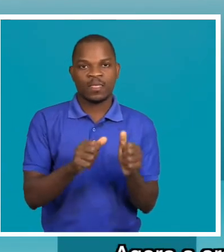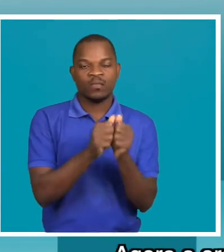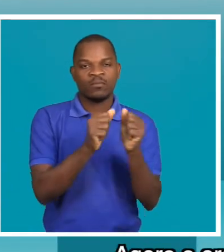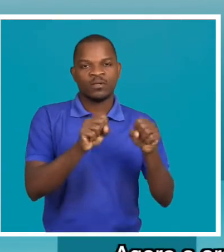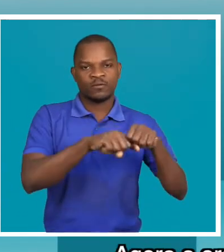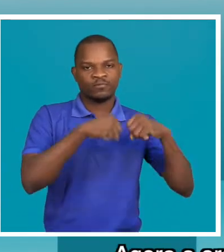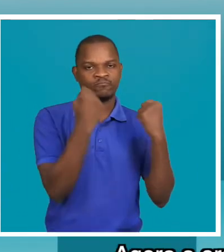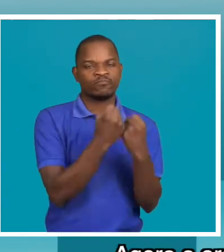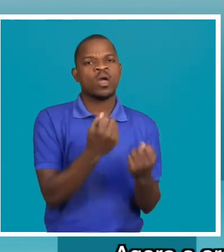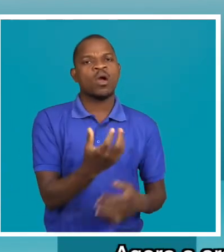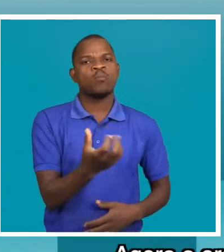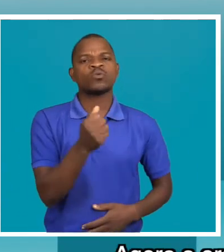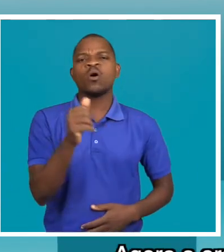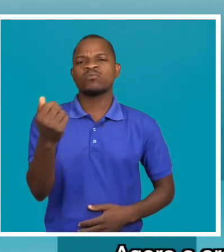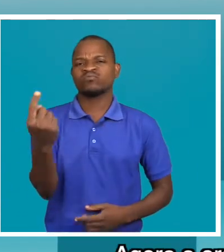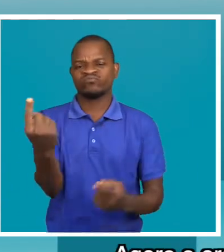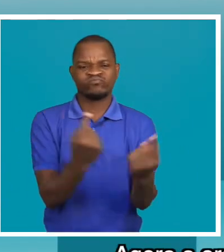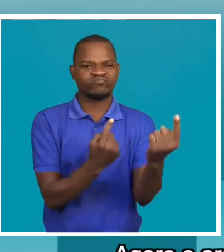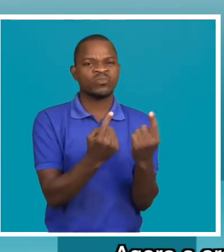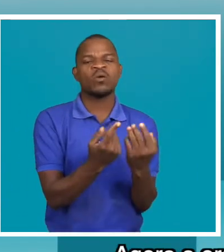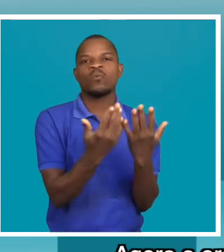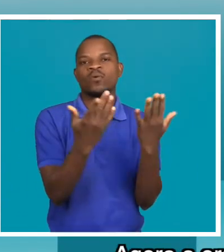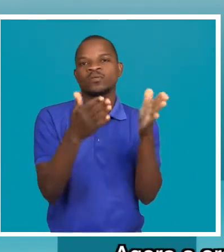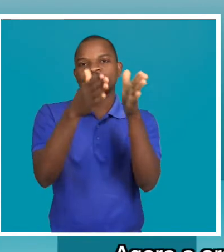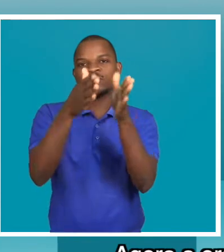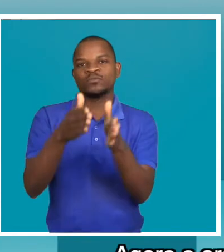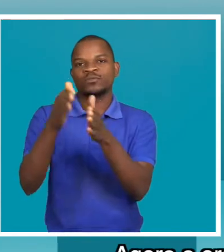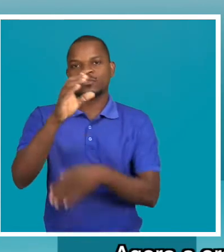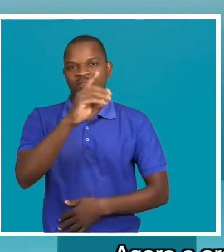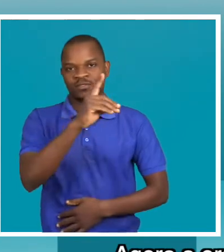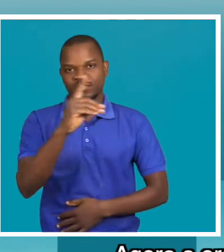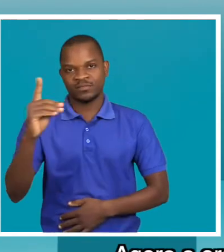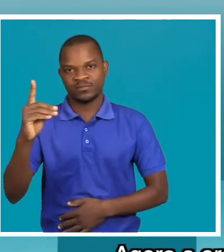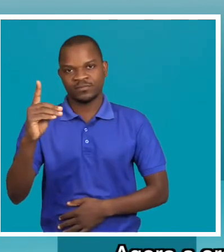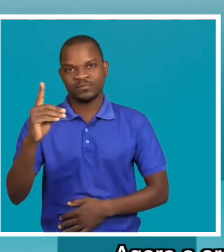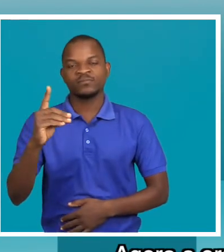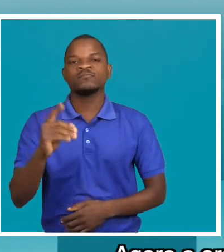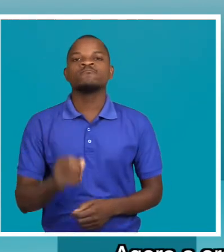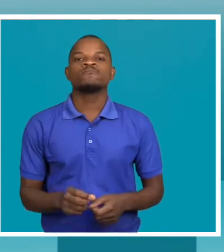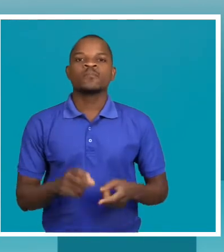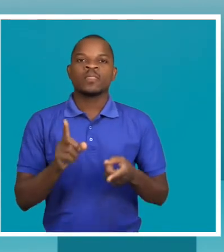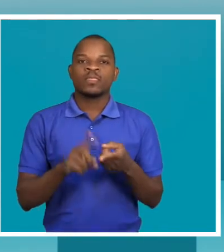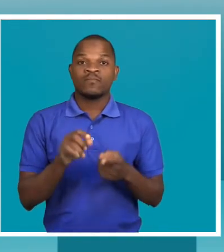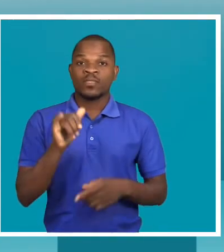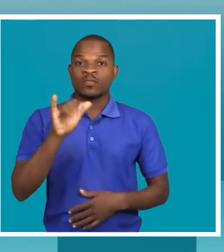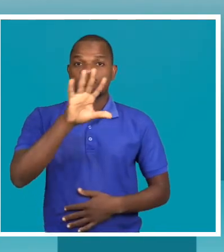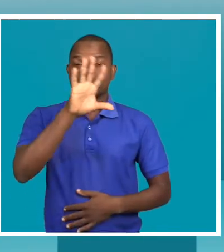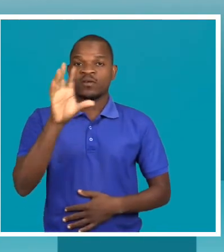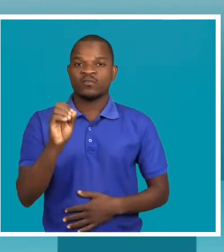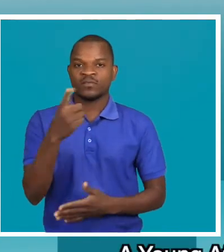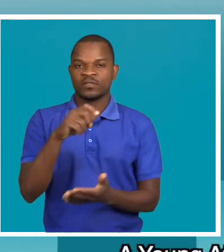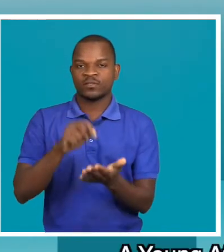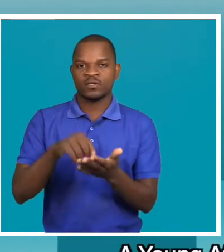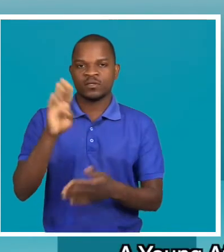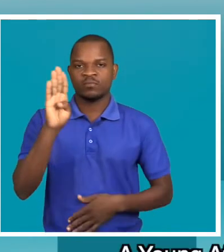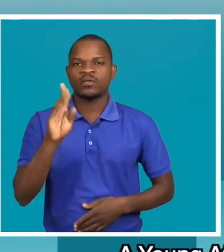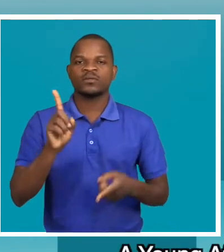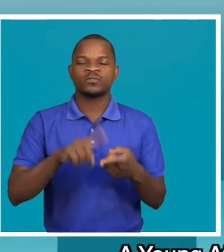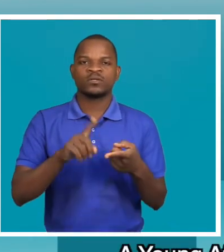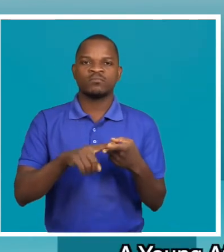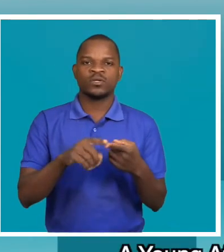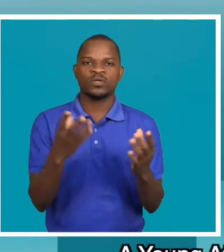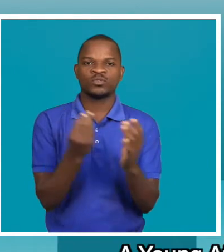a organização em si consegue acolher tantos deficientes, a pessoa com deficiência. A Young Africa